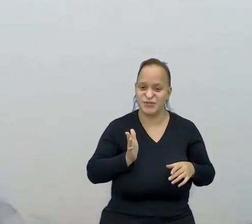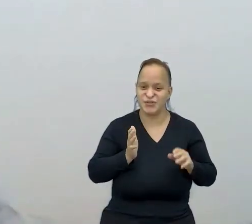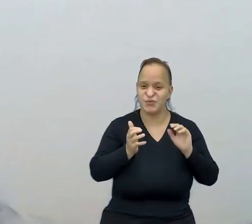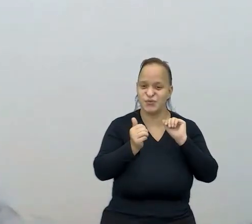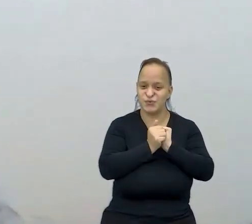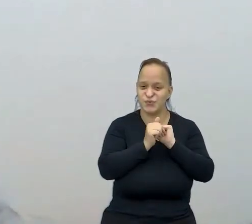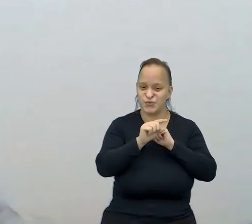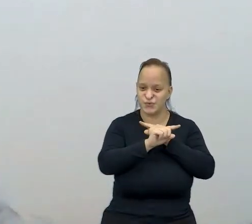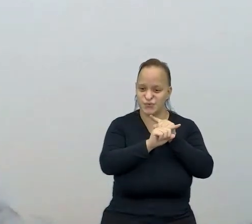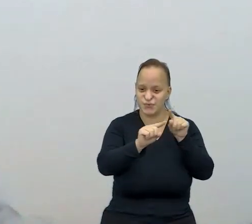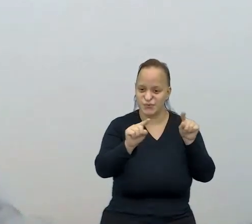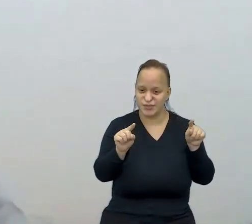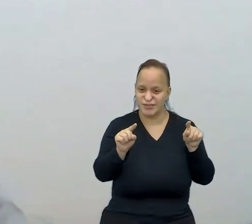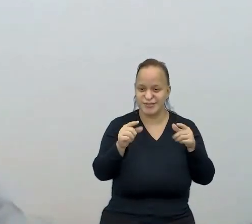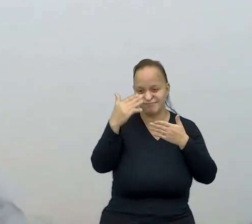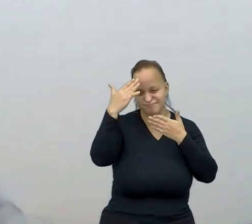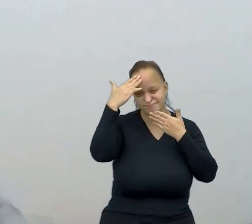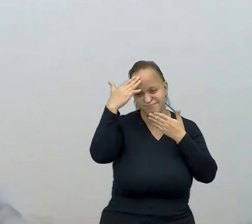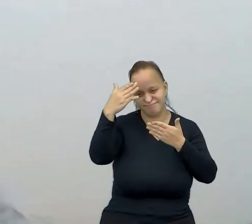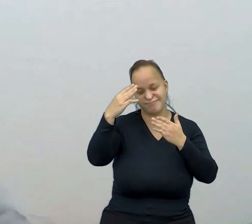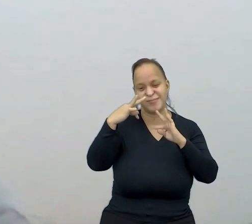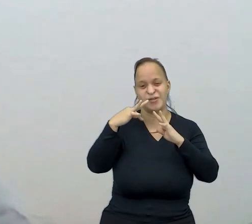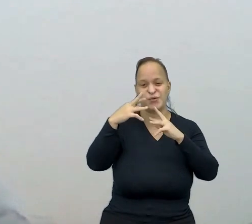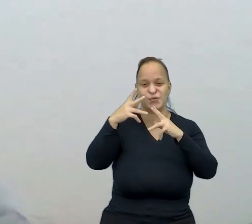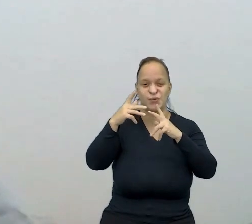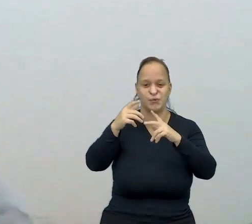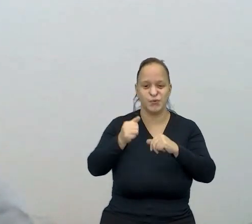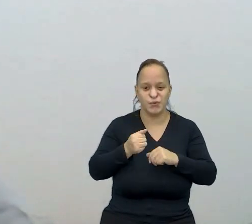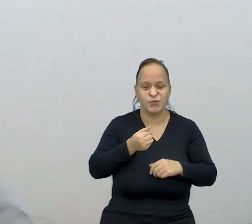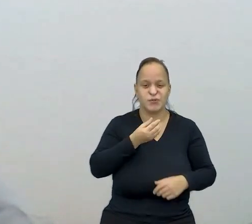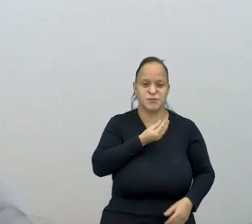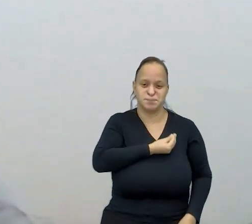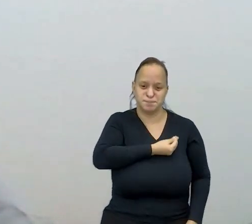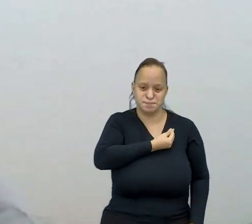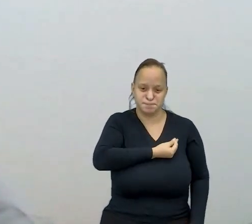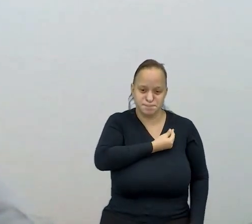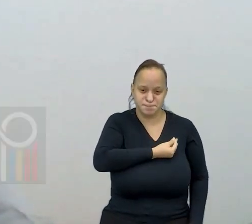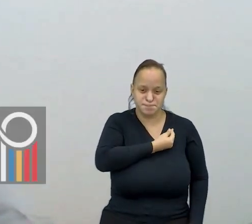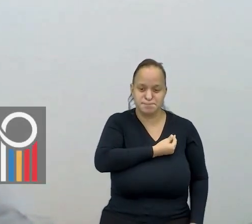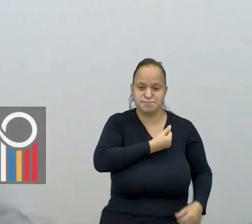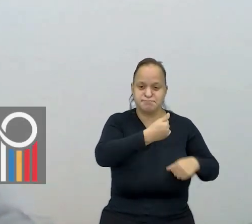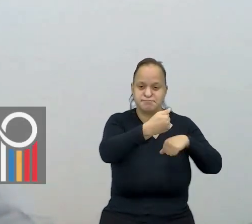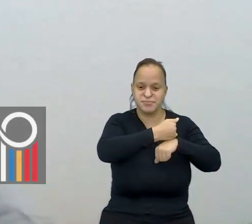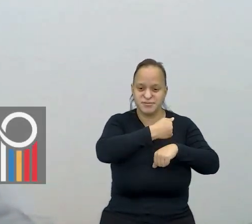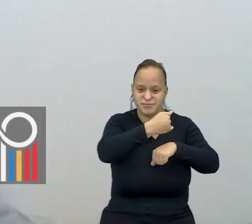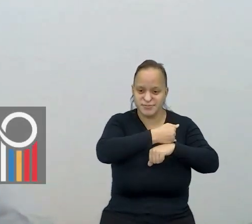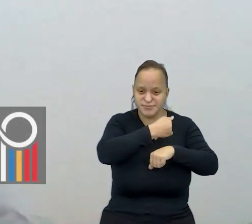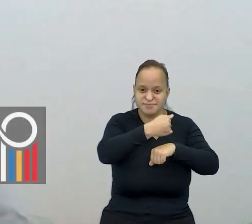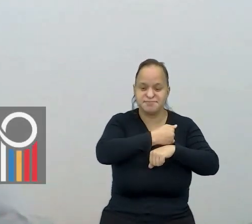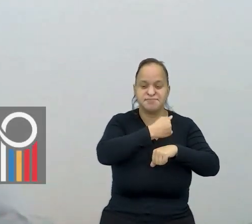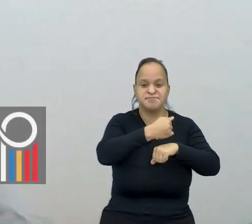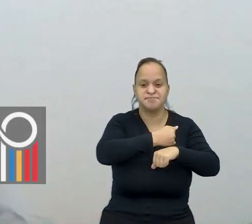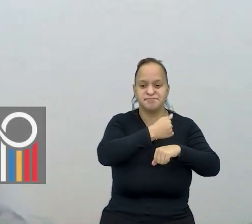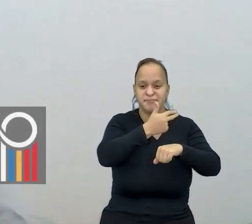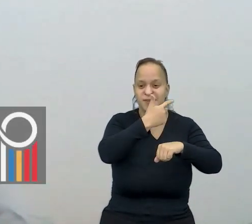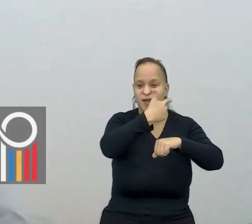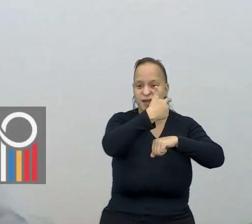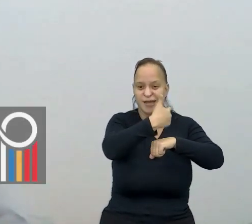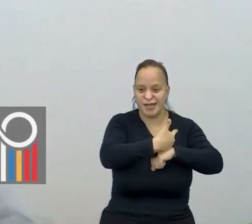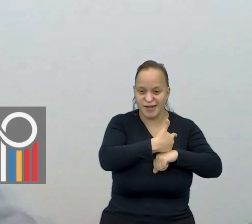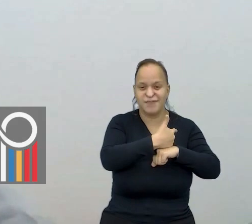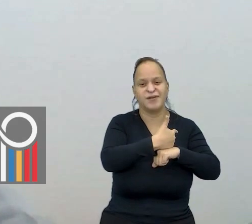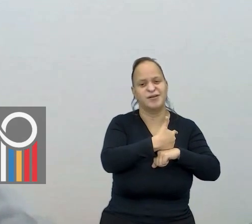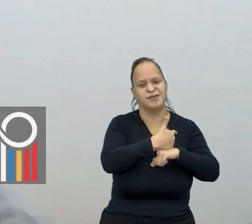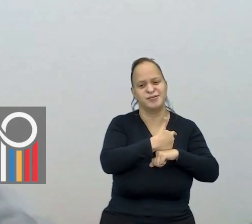aos colegas. Agradeço a todos que estiveram aqui, obrigados a todos que participaram dessa gravação, dessa